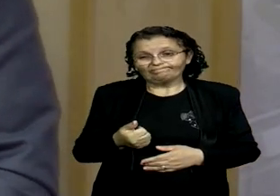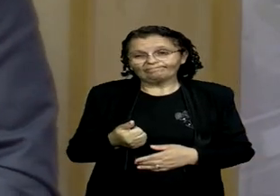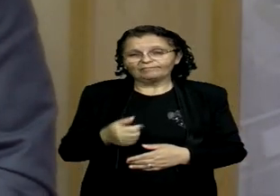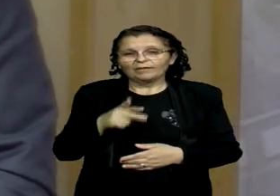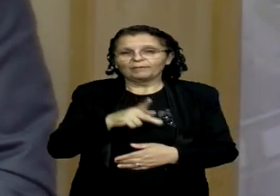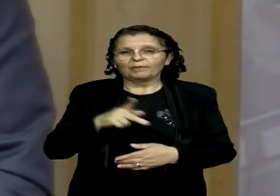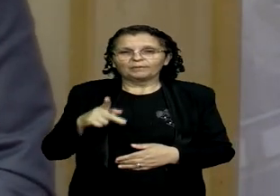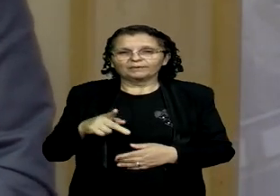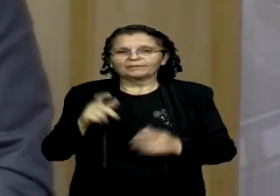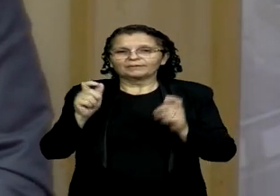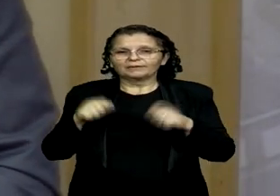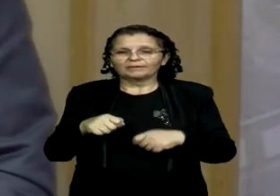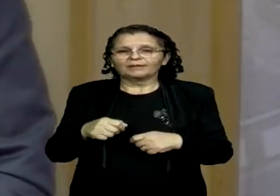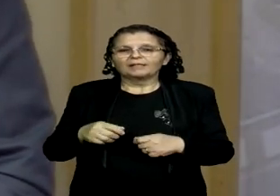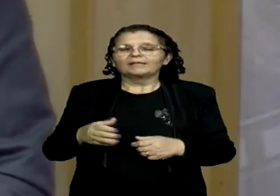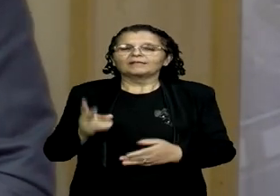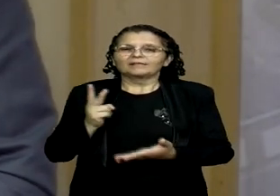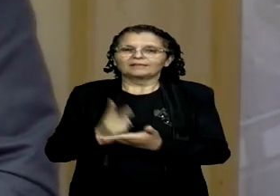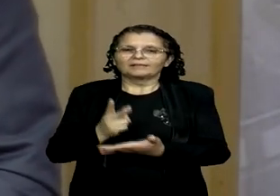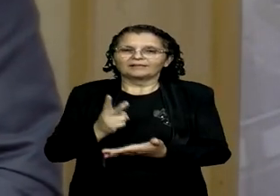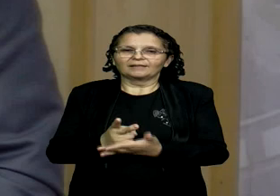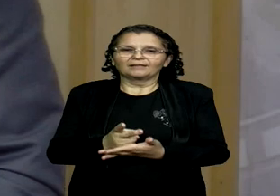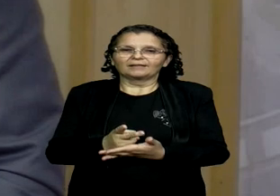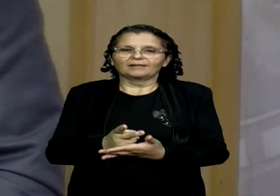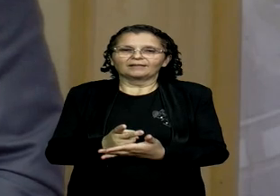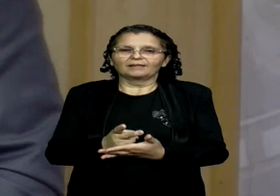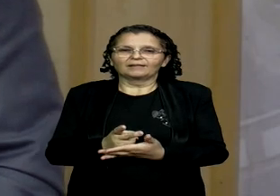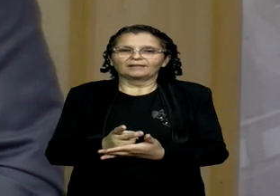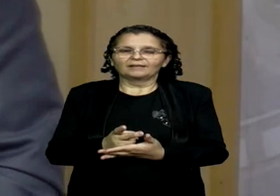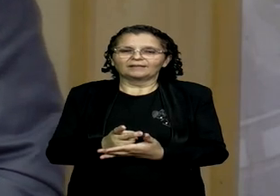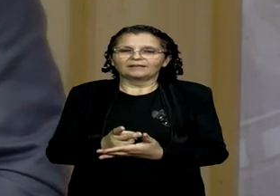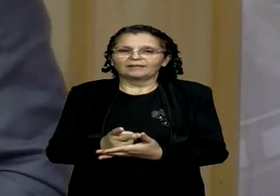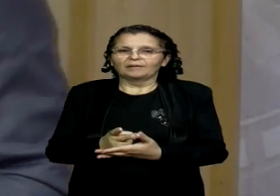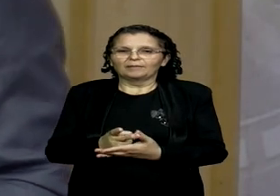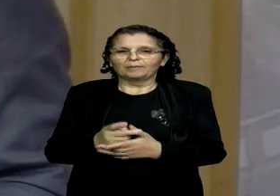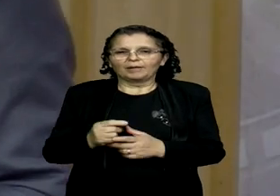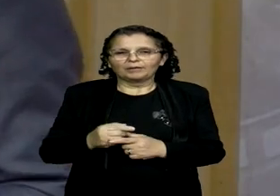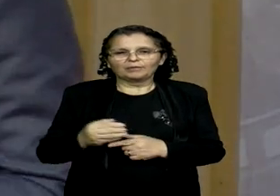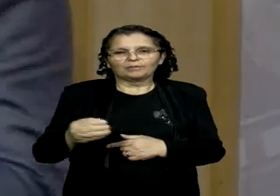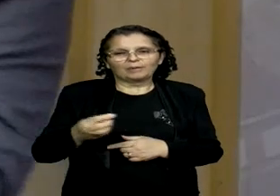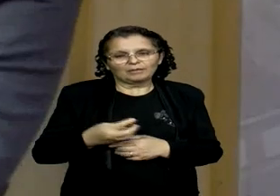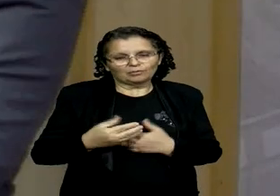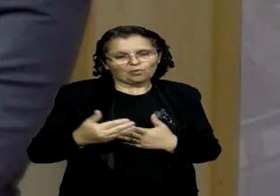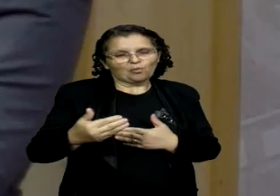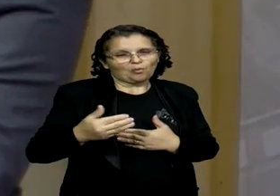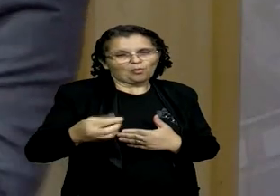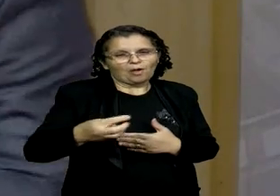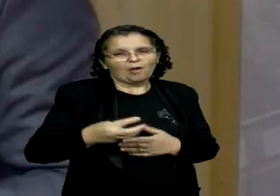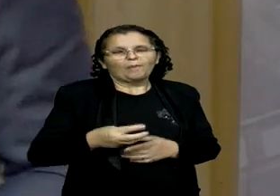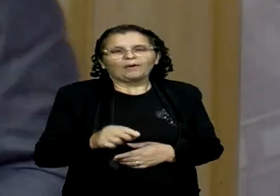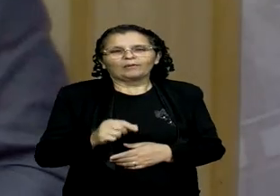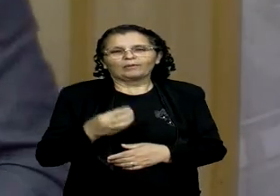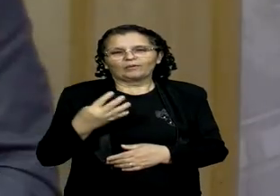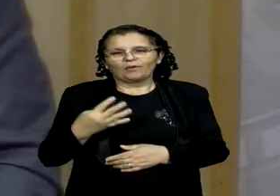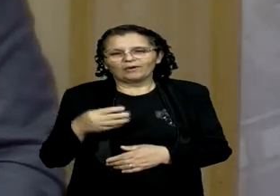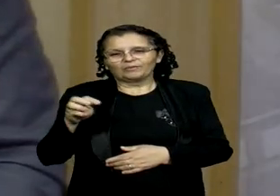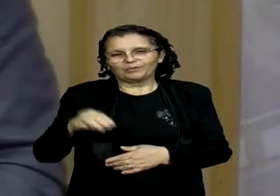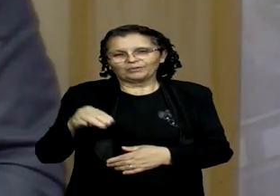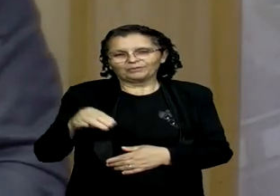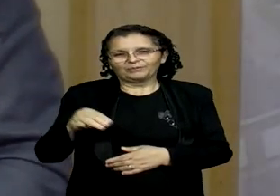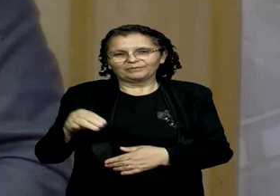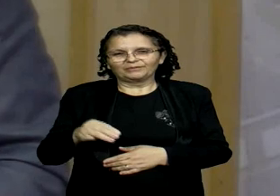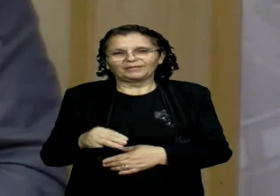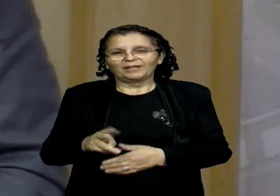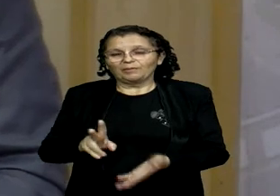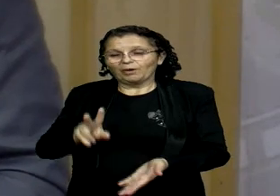presidente aqui, com certeza, como ele sempre faz isso, ele vai me dar mais uns 3-4 minutos aí, né? Porque quando